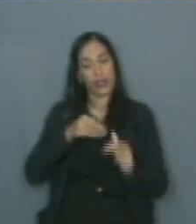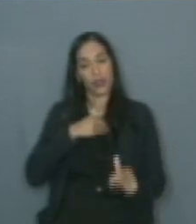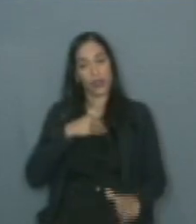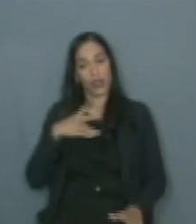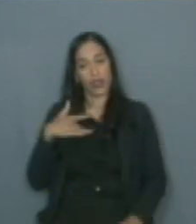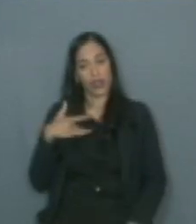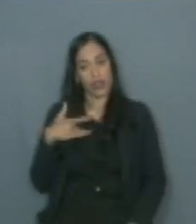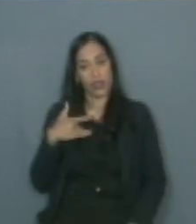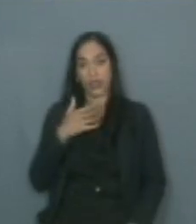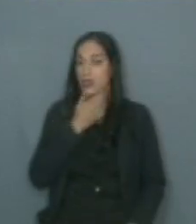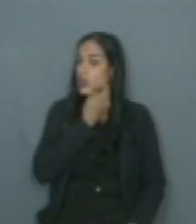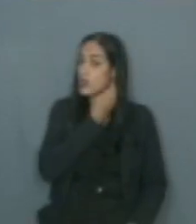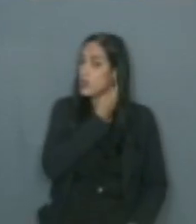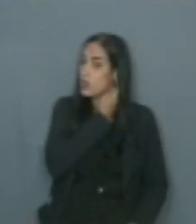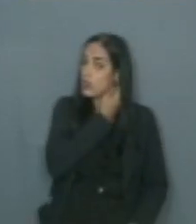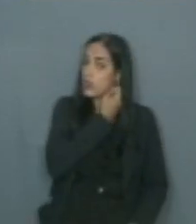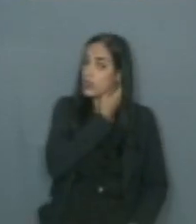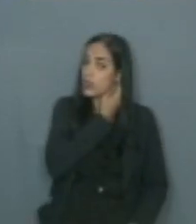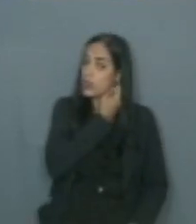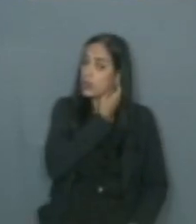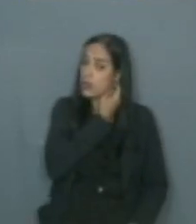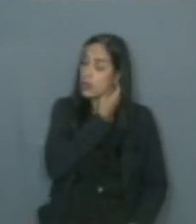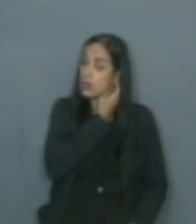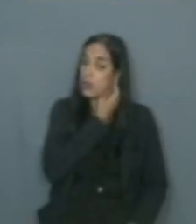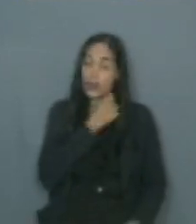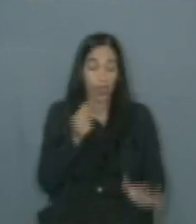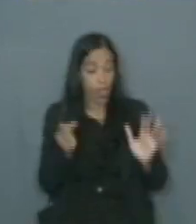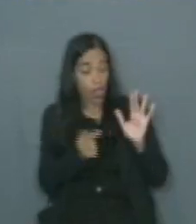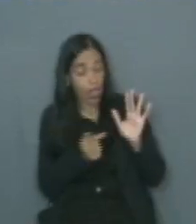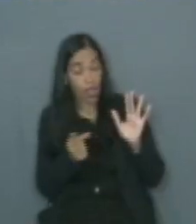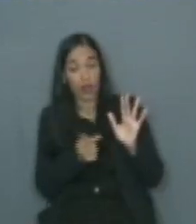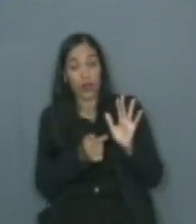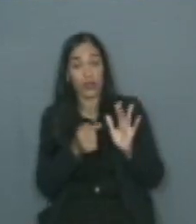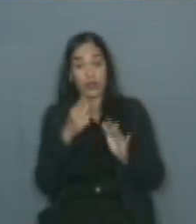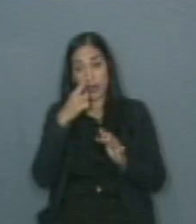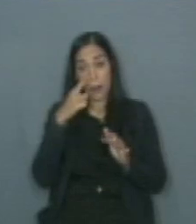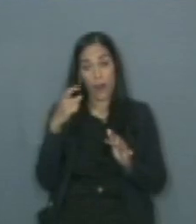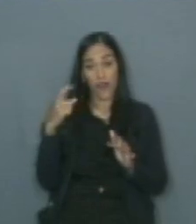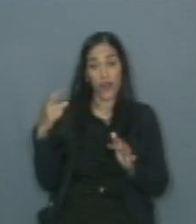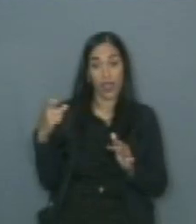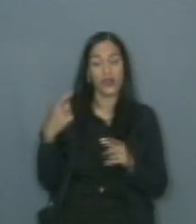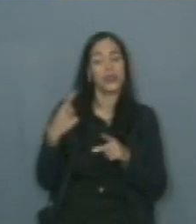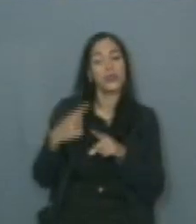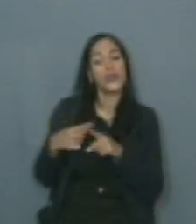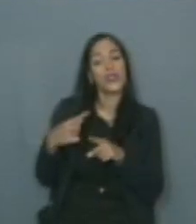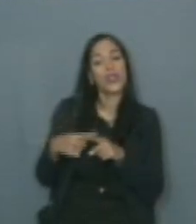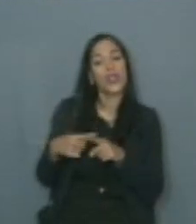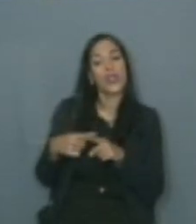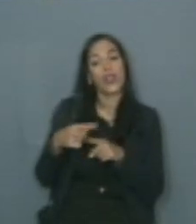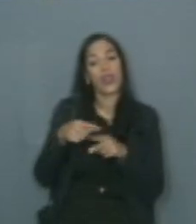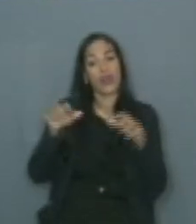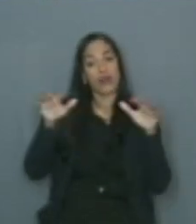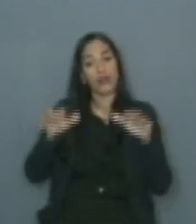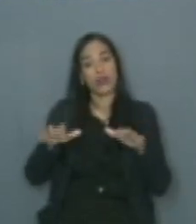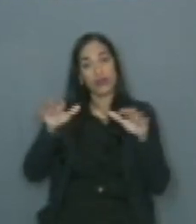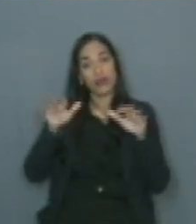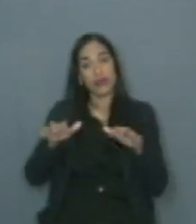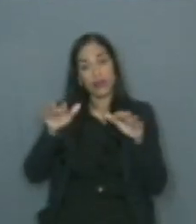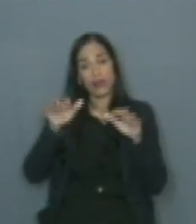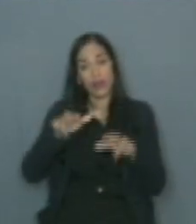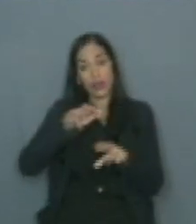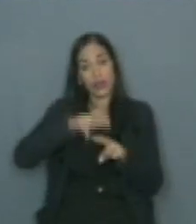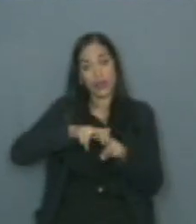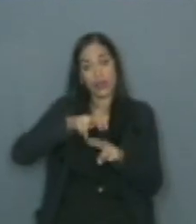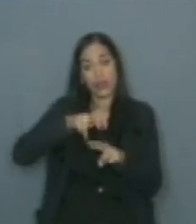policlínicas, desse jeito. Está tudo mofado aqui, sabe por quê? Porque está chovendo em cima das